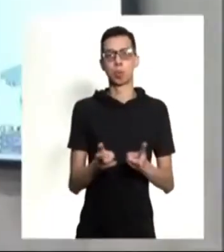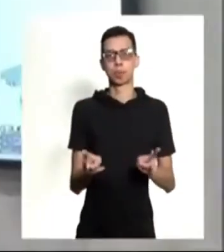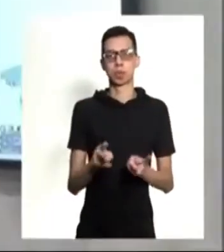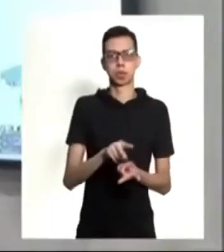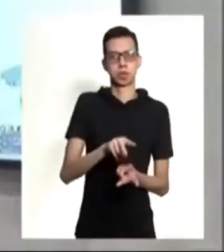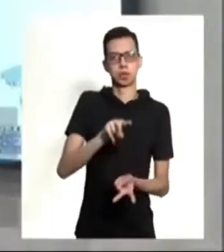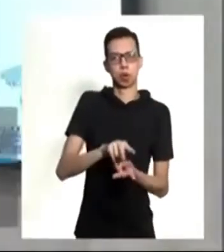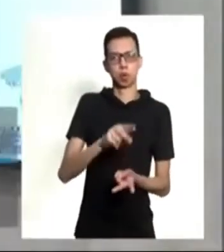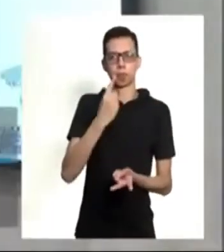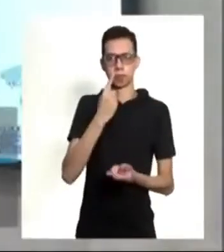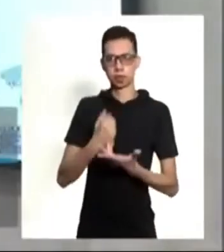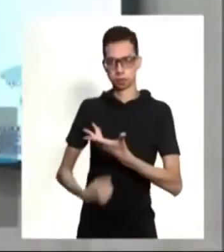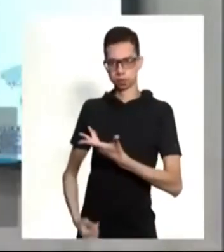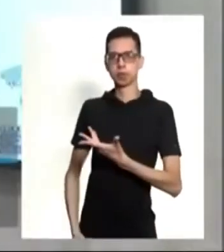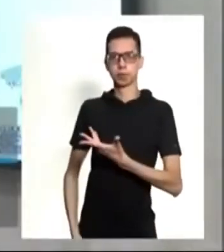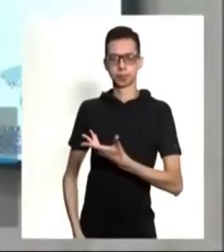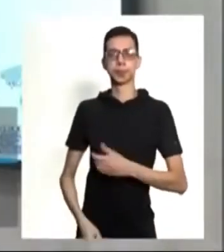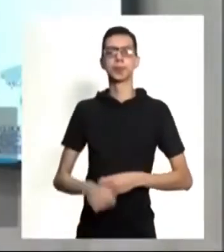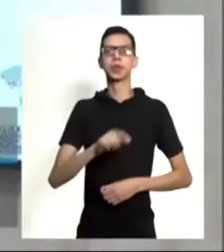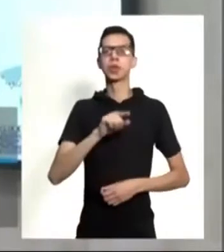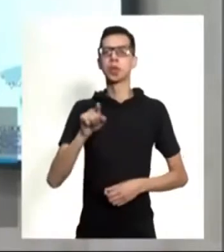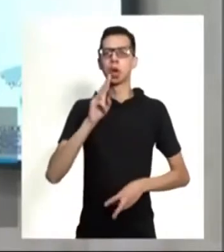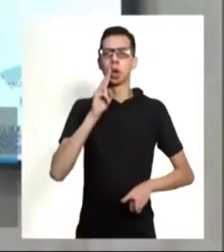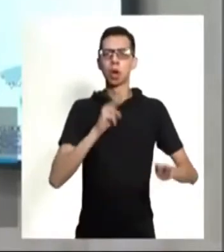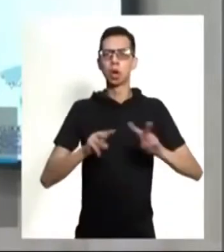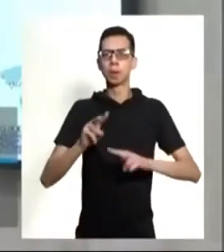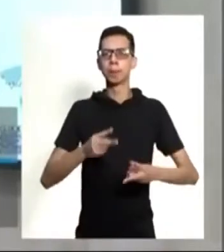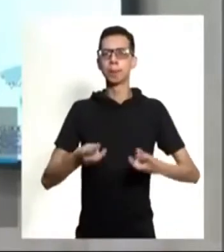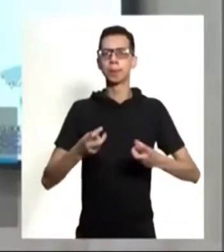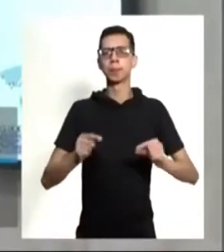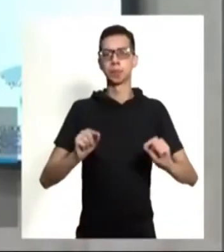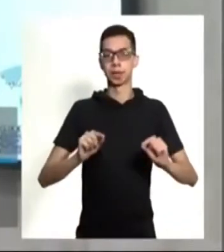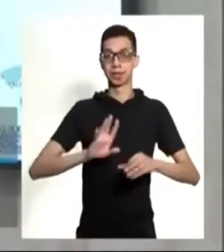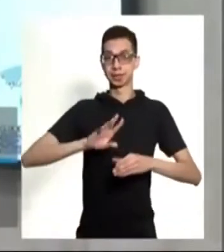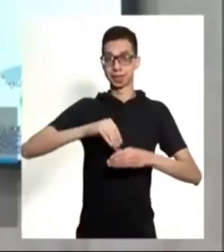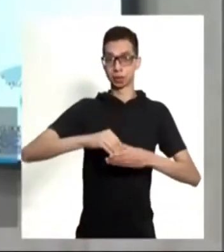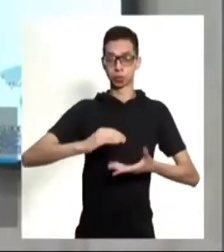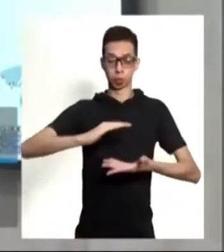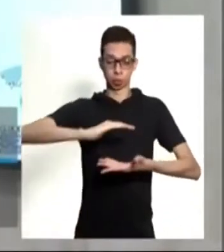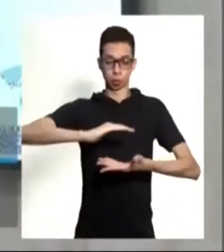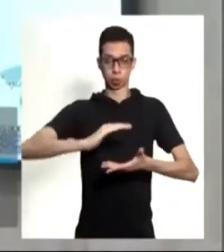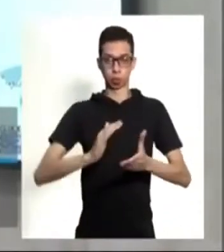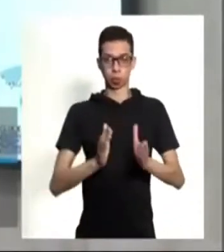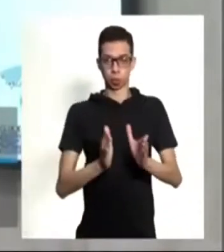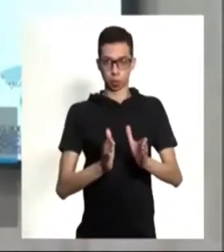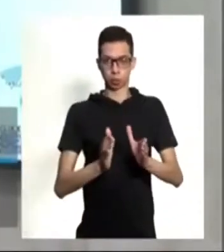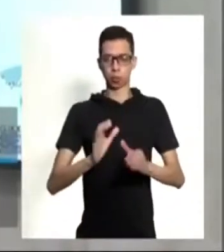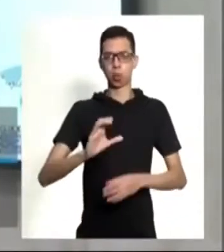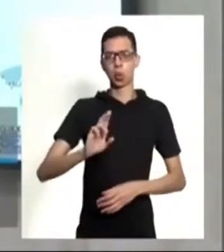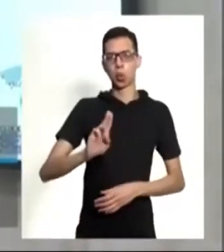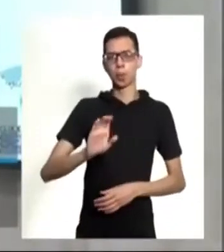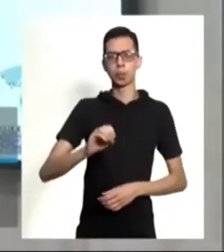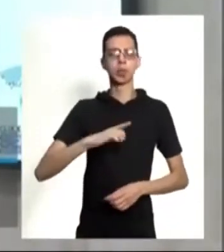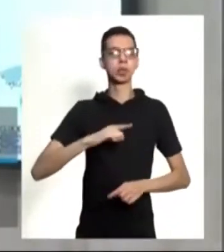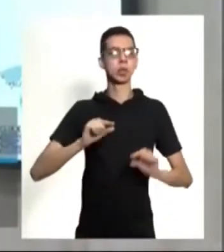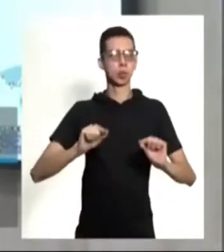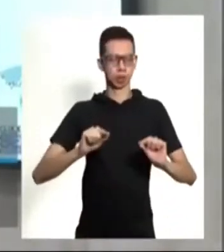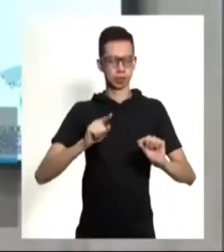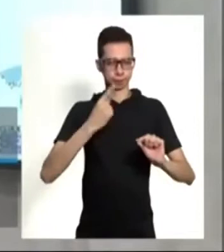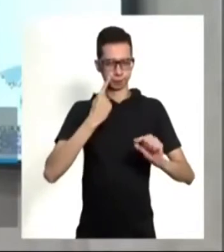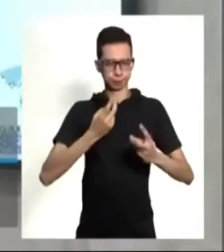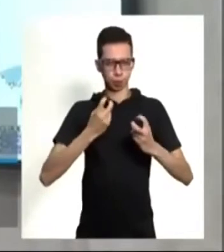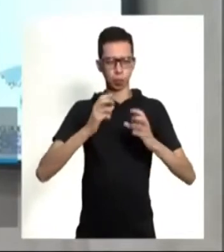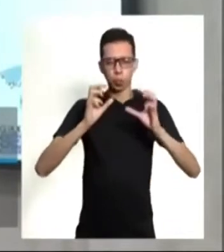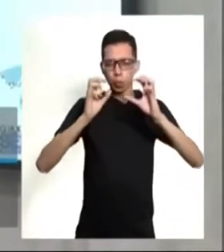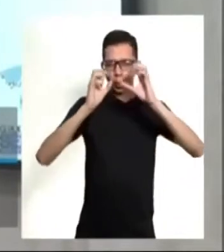mim, por favor. Você observa aí que dentro desse cubo você tem um sólido representado aí e ele está destacado por uma